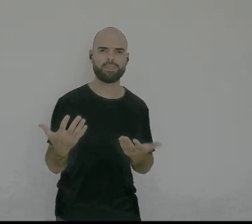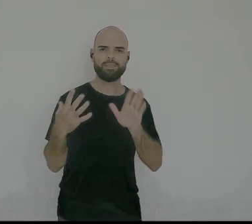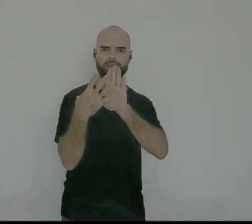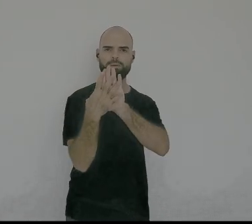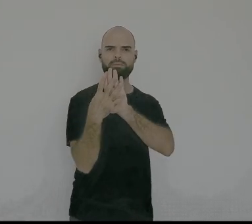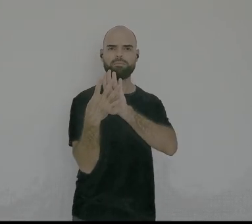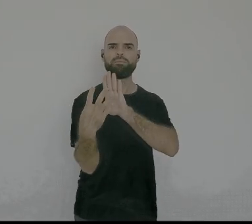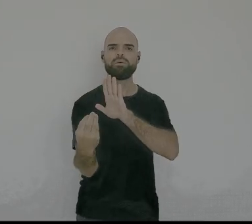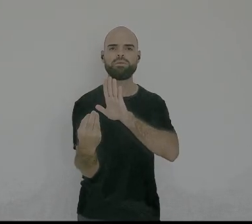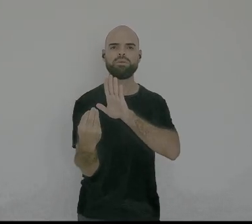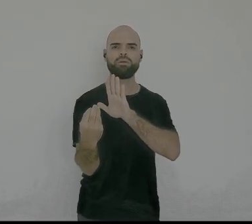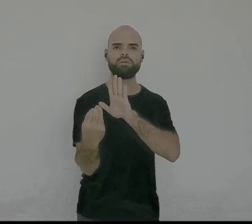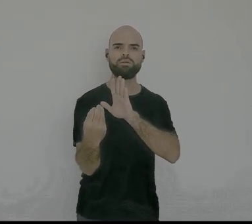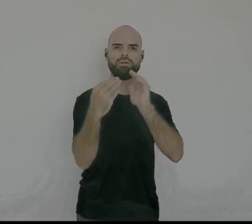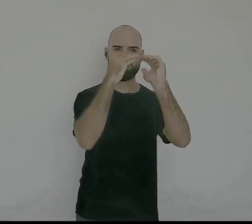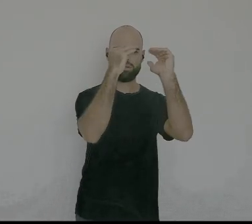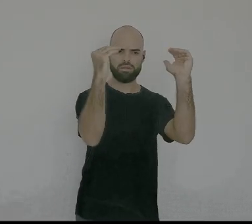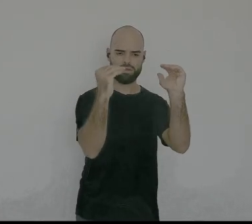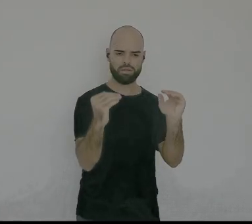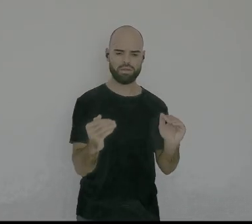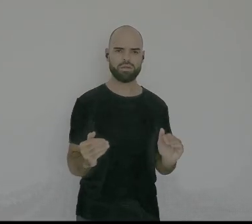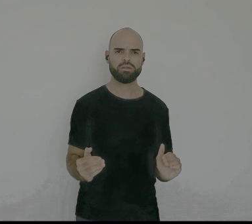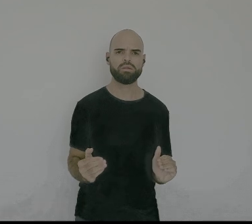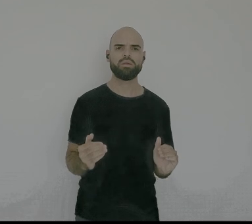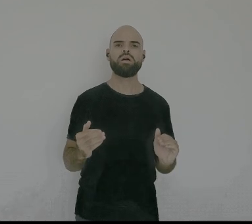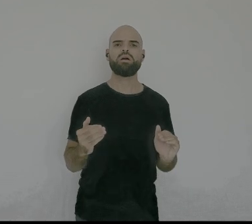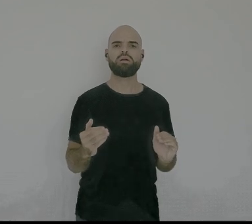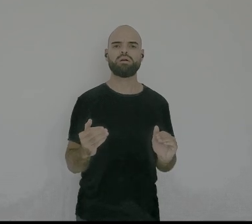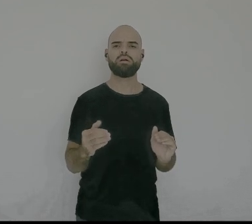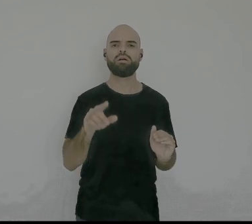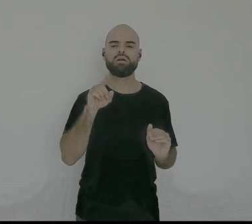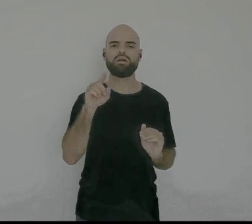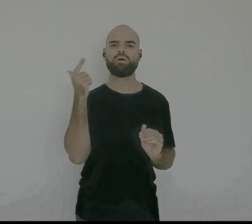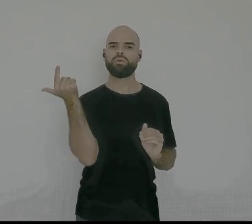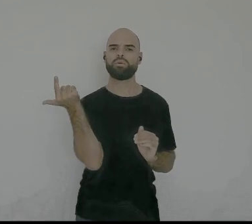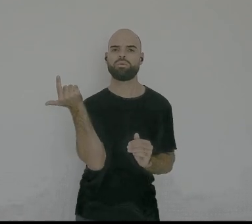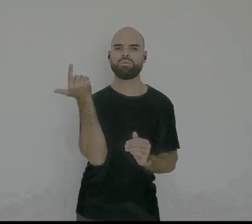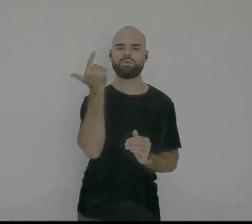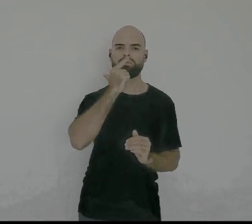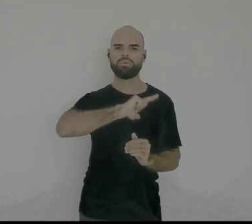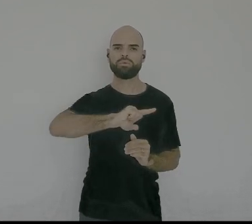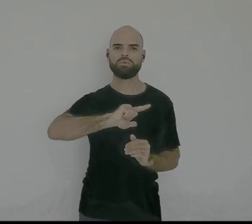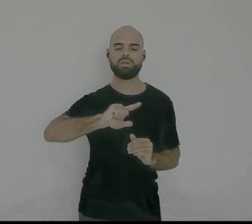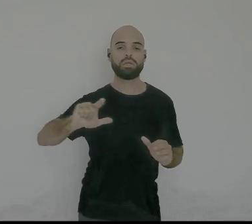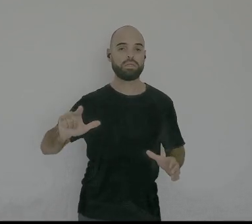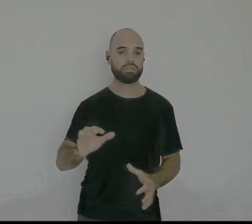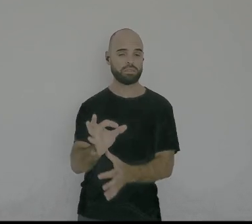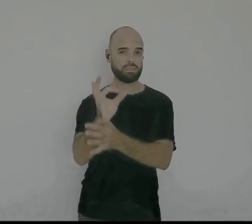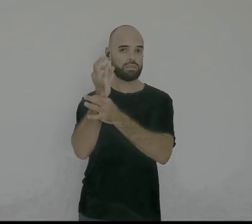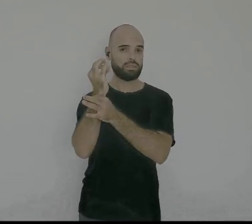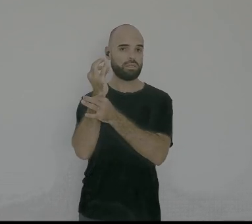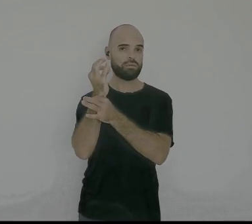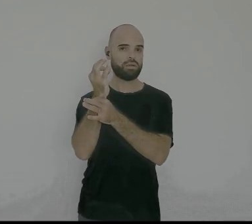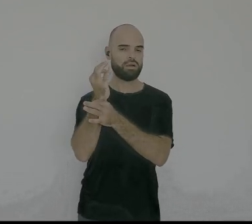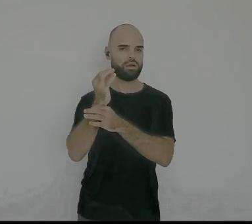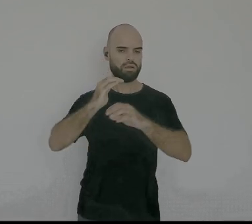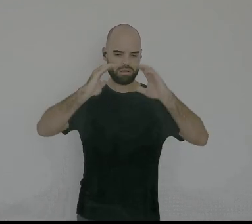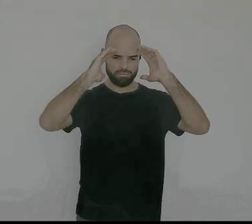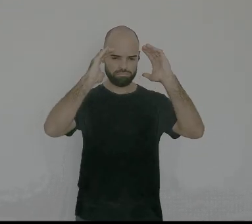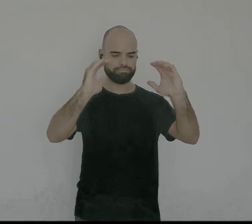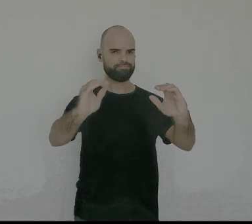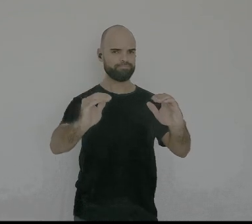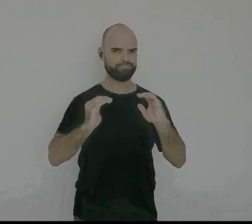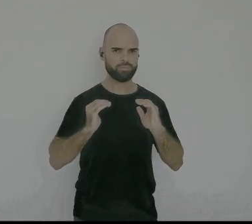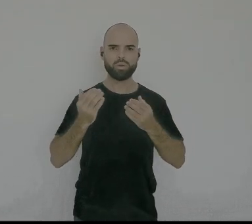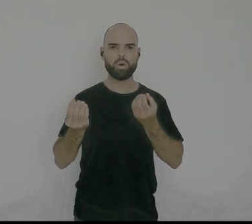escala hierárquica da organização. Então, nesse modelo de governança, o meio para